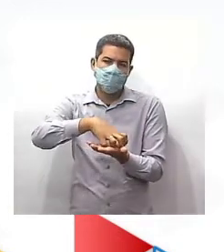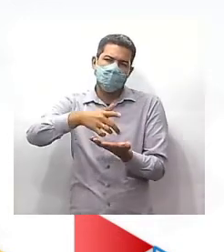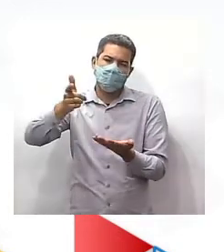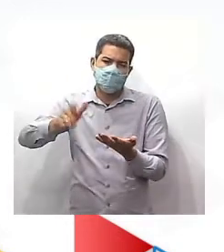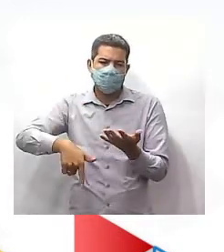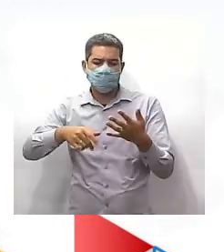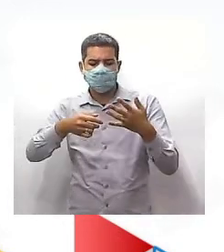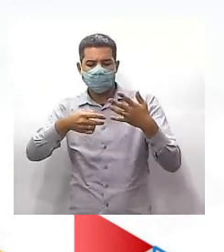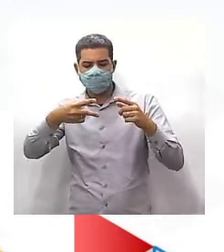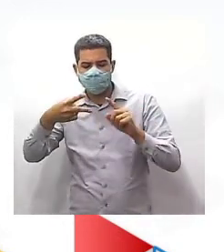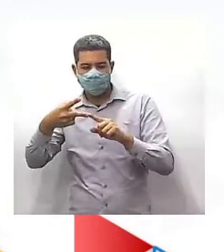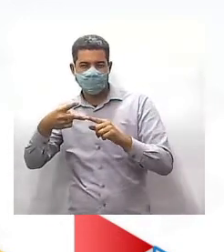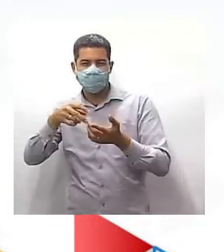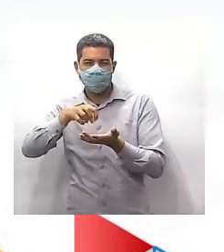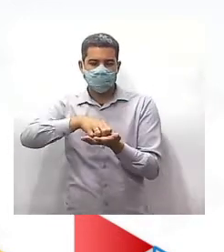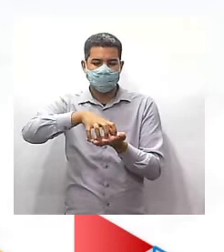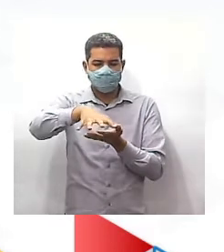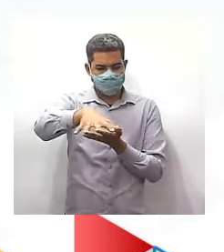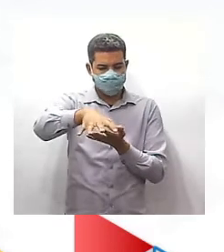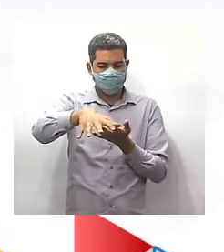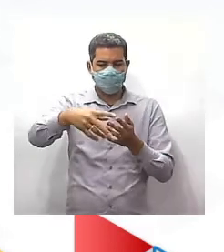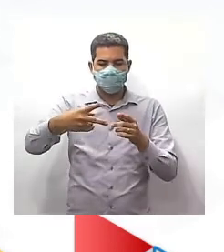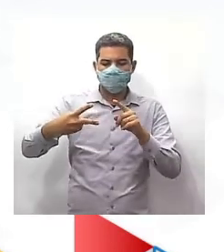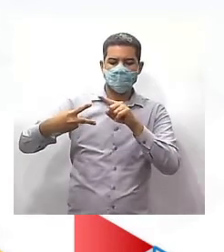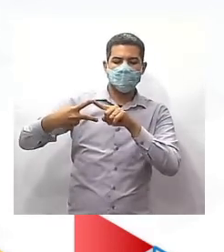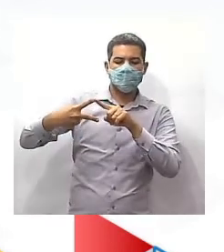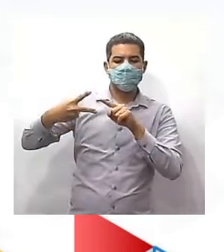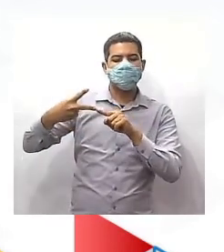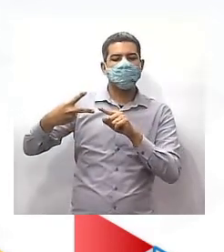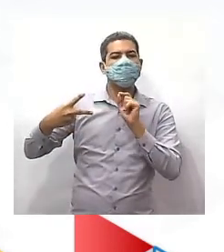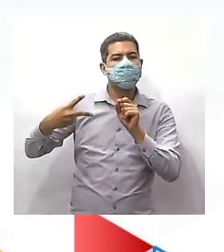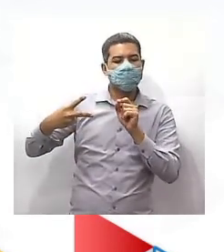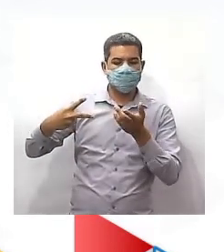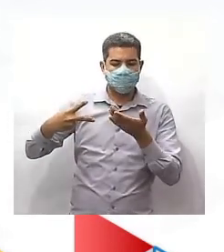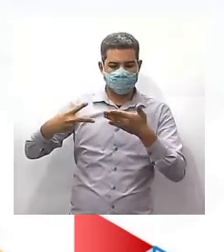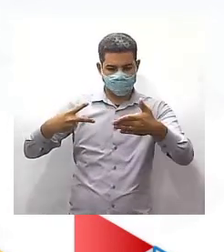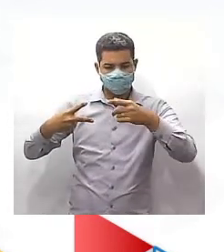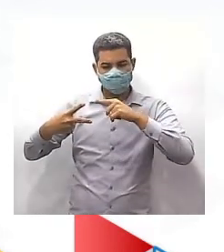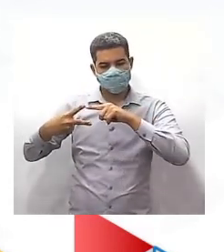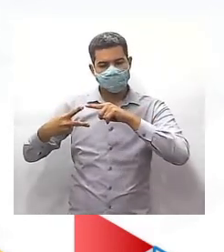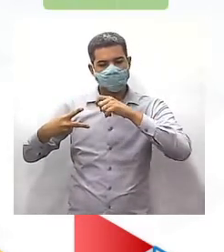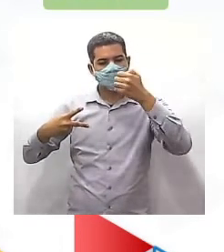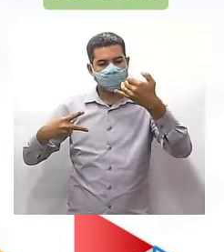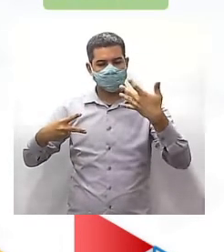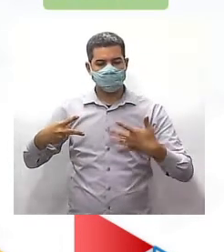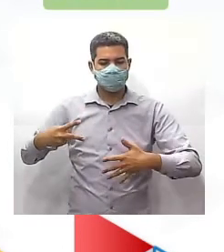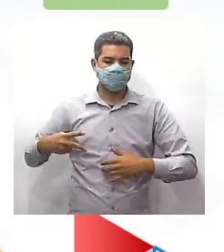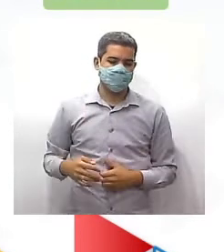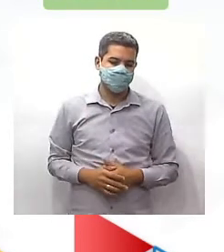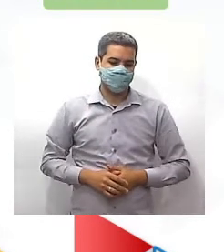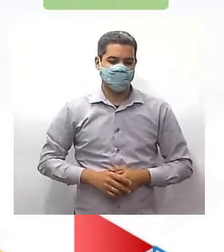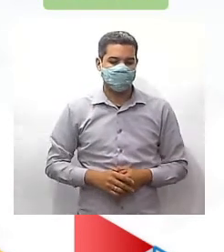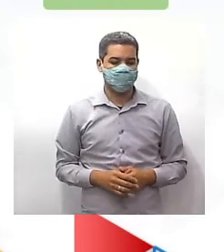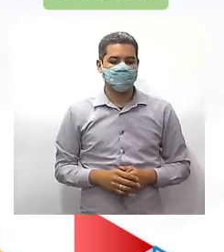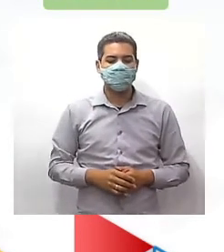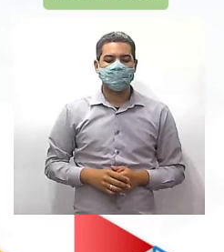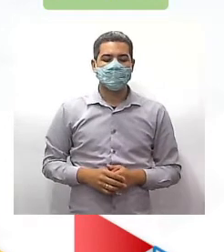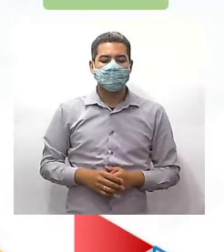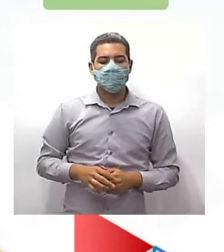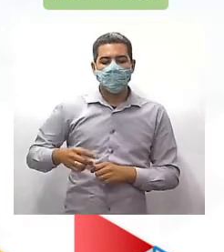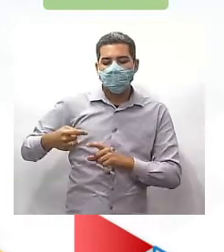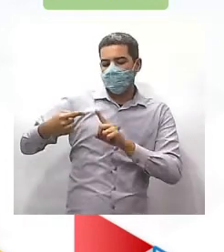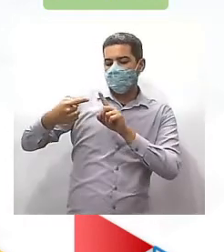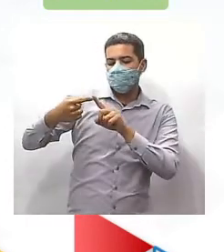de dispersão. Dentro da medida de centralidade eu vou te mostrar cada um dos termos agora. Segue com a gente, tá bom? Na medida